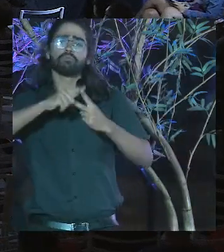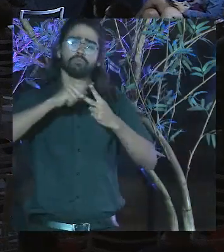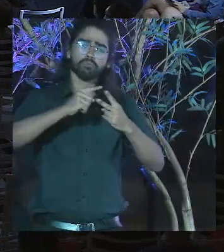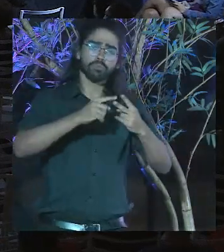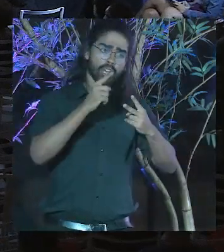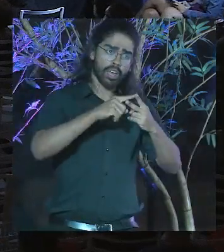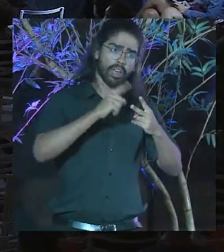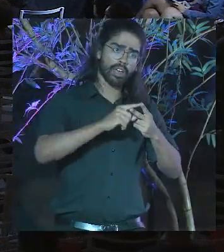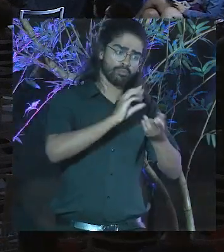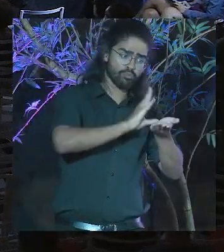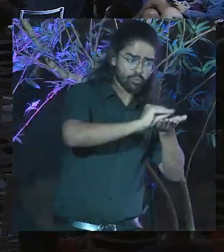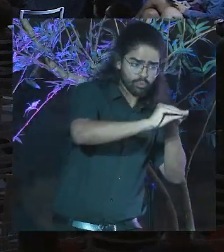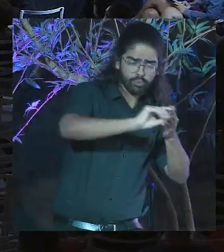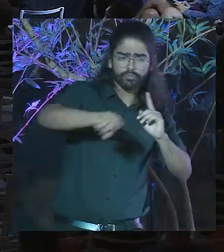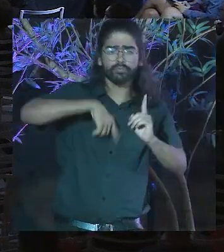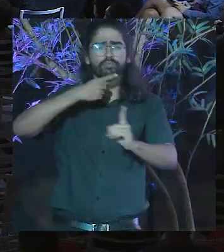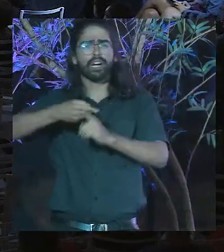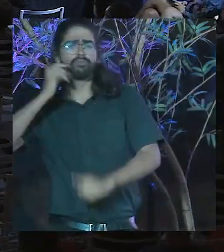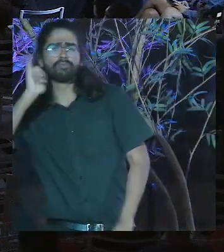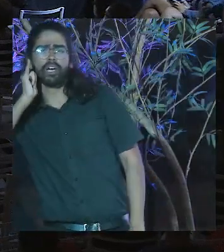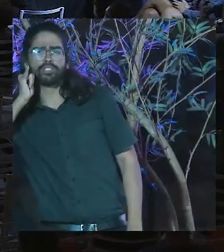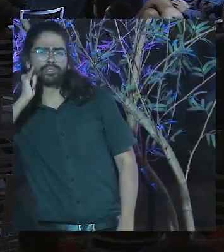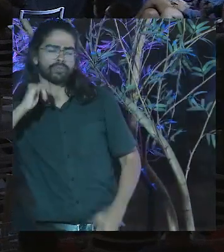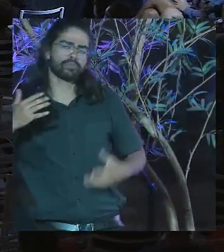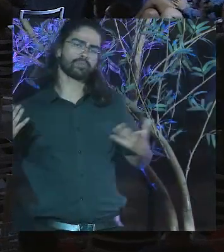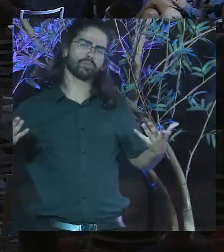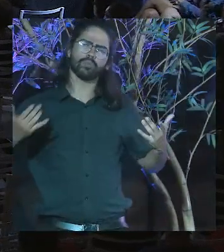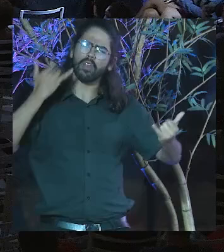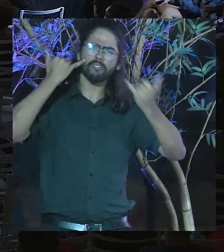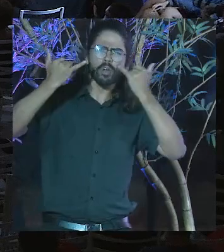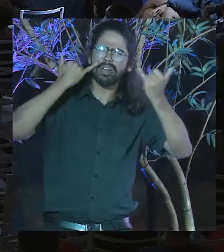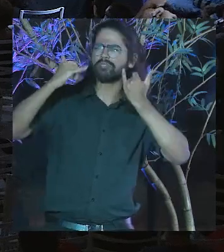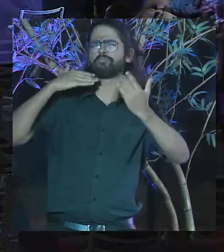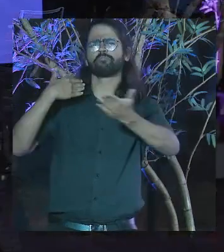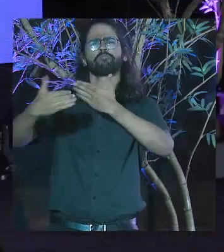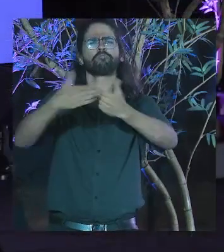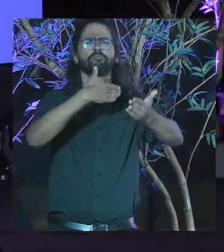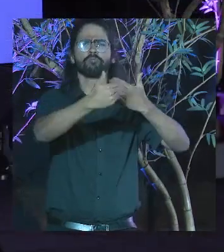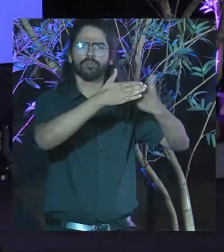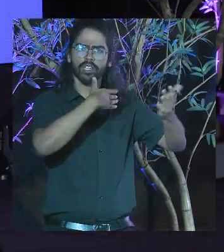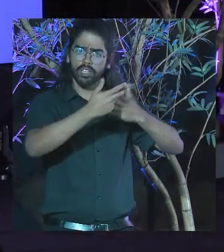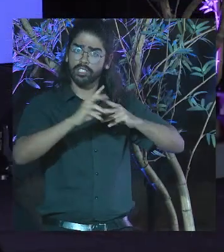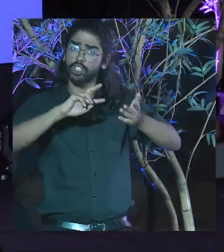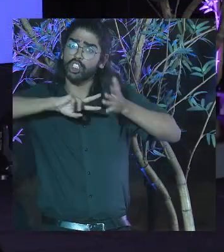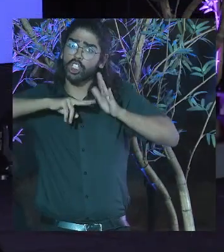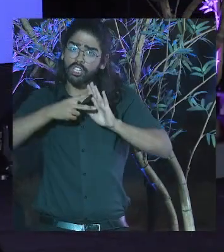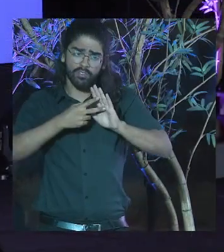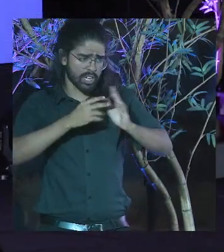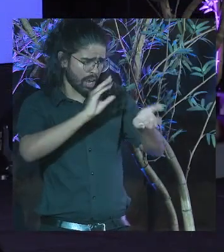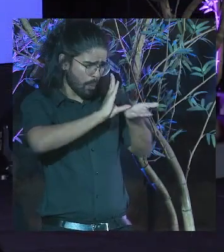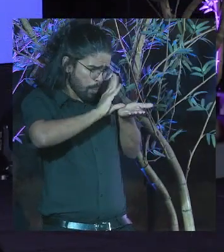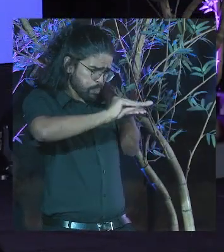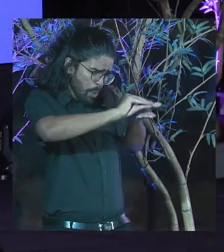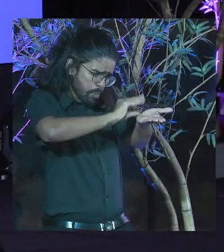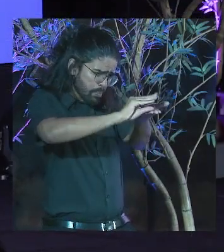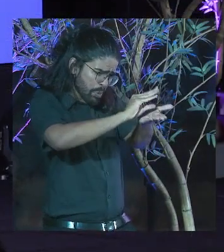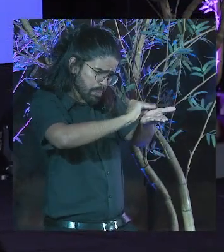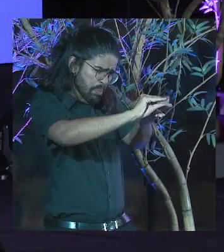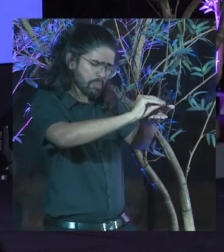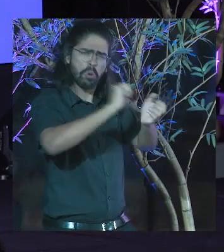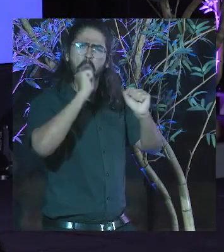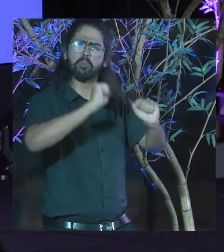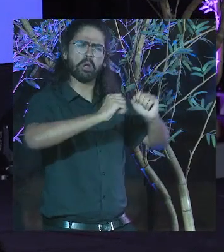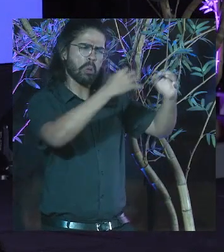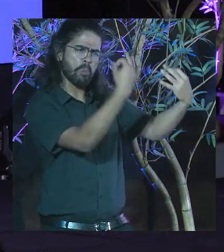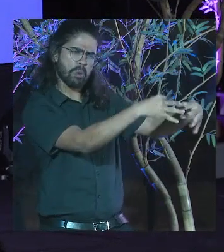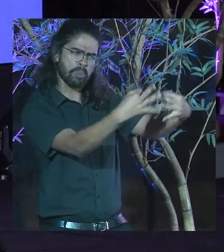dados e narrativas. Qualquer informação, ela é um recorte de alguns dados. Ele pode ser mais